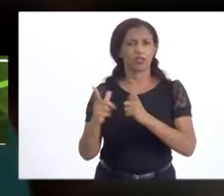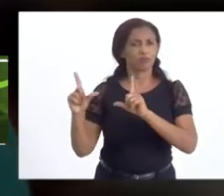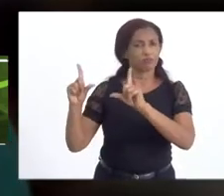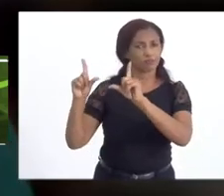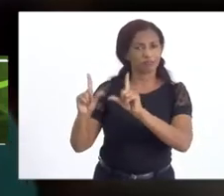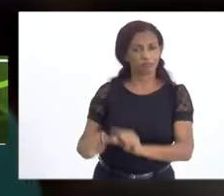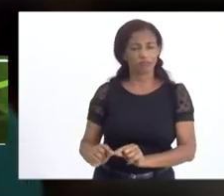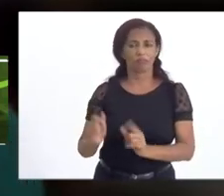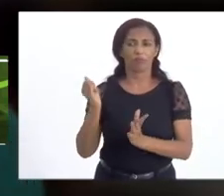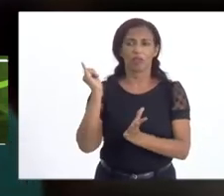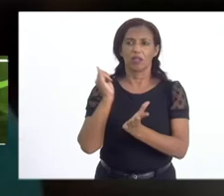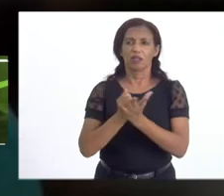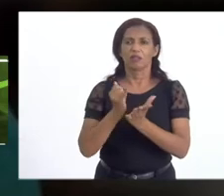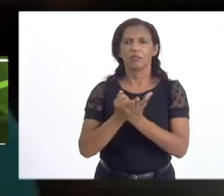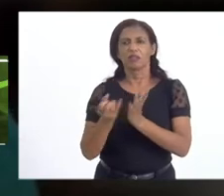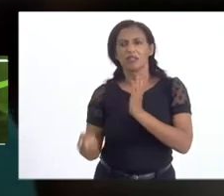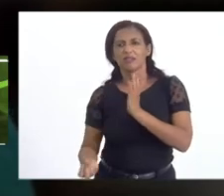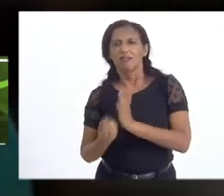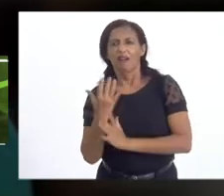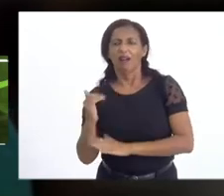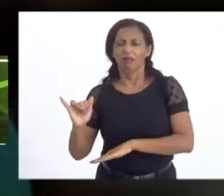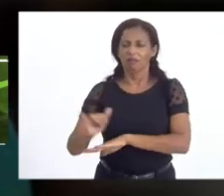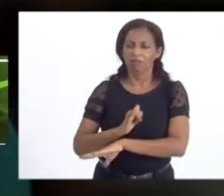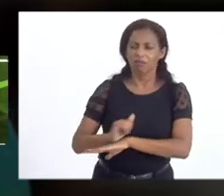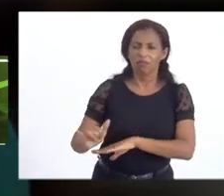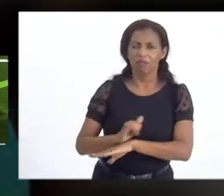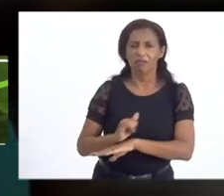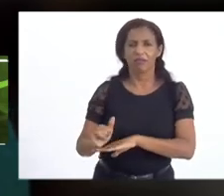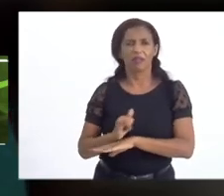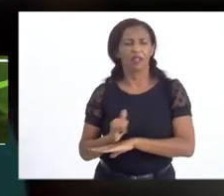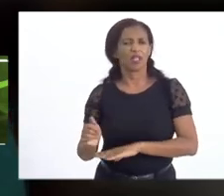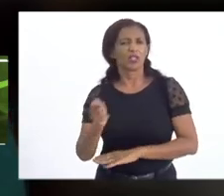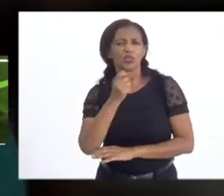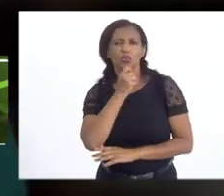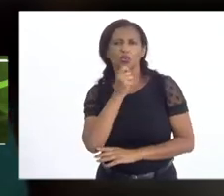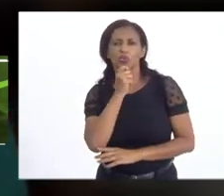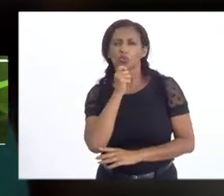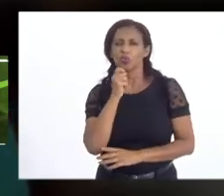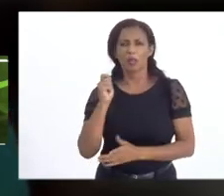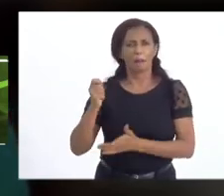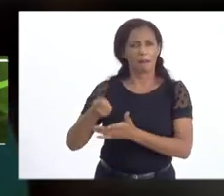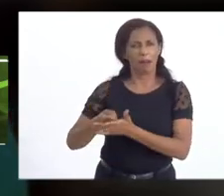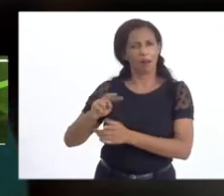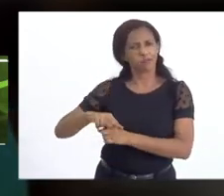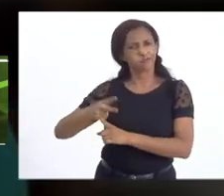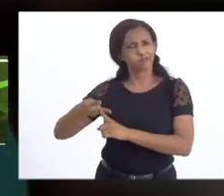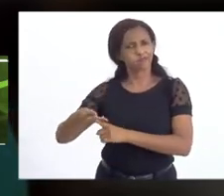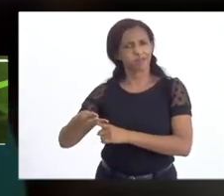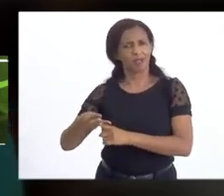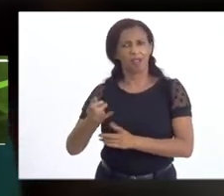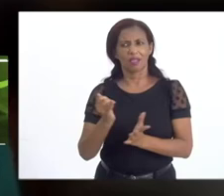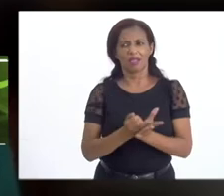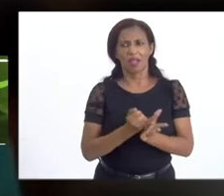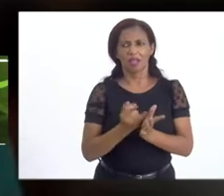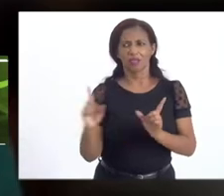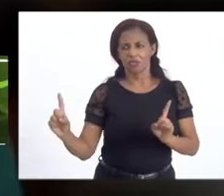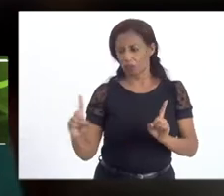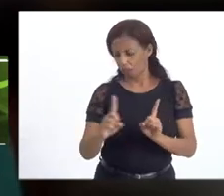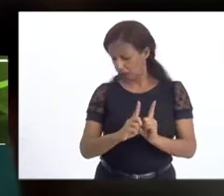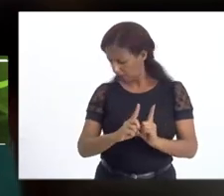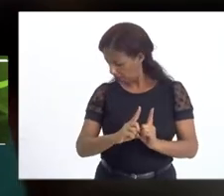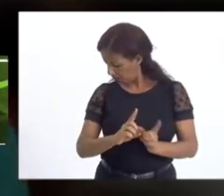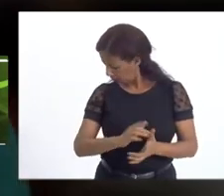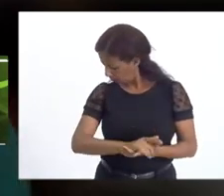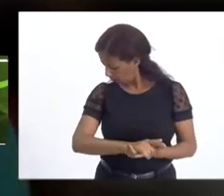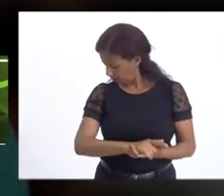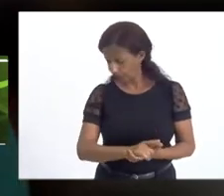para criar uma forma de não ter essa cobrança dupla de taxas de aproximação, de taxas de